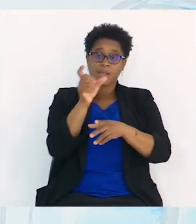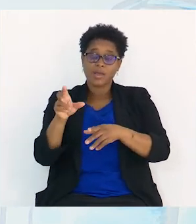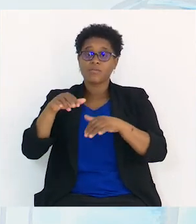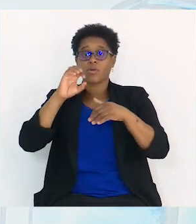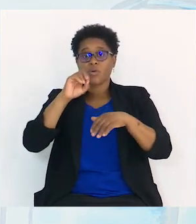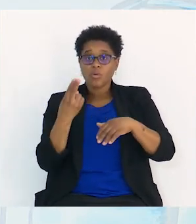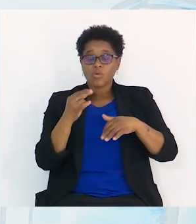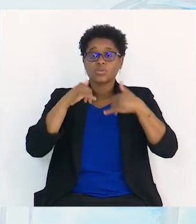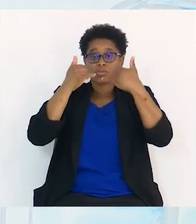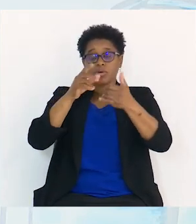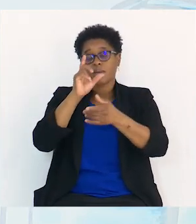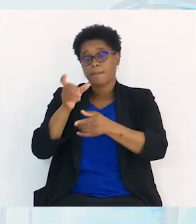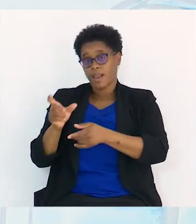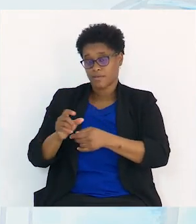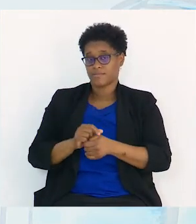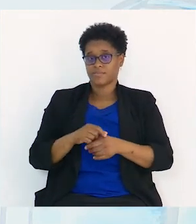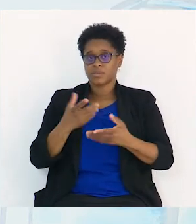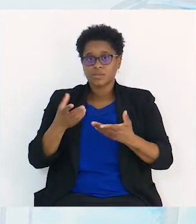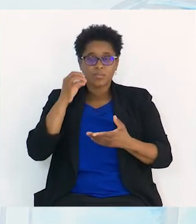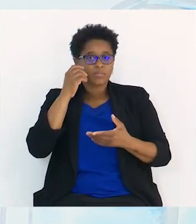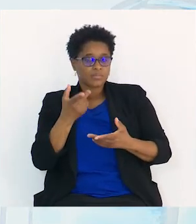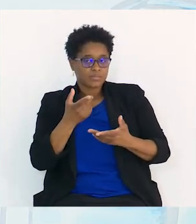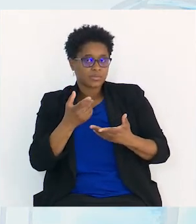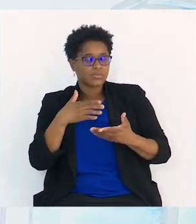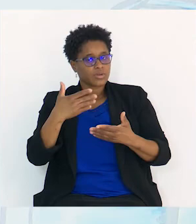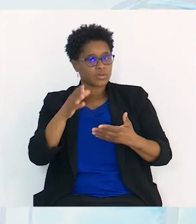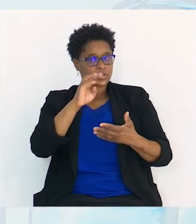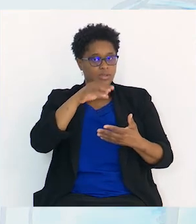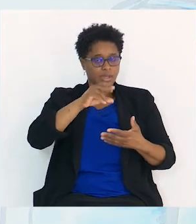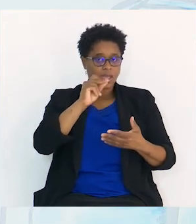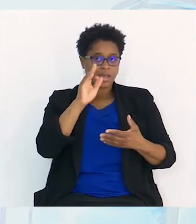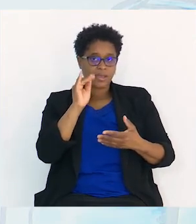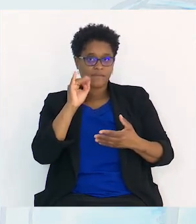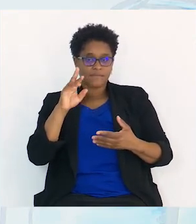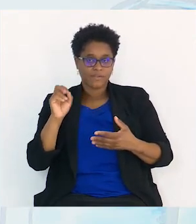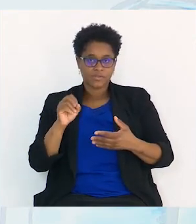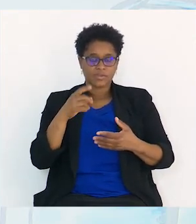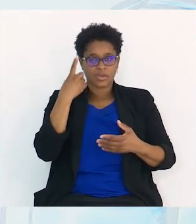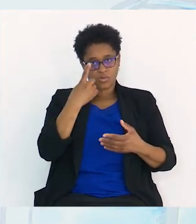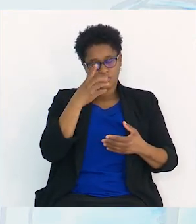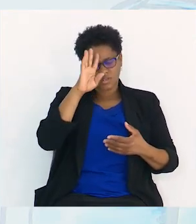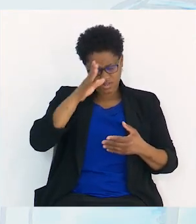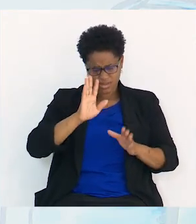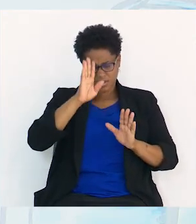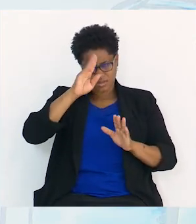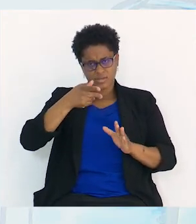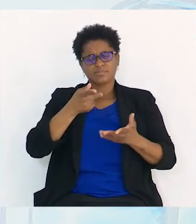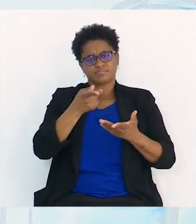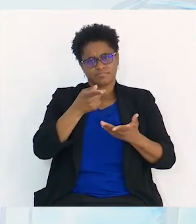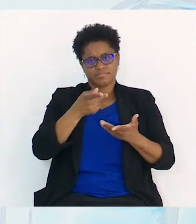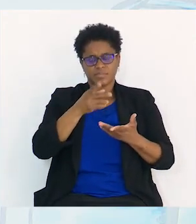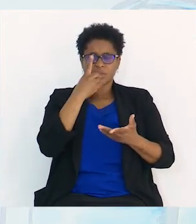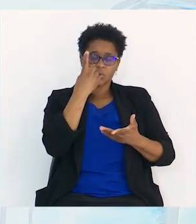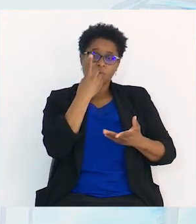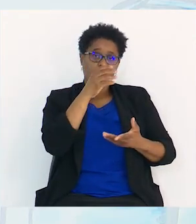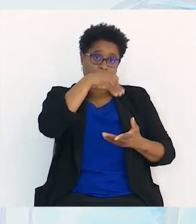radical. E consoante for o afixo que tu puseres, afixo já sabes, é um prefixo, um sufixo. Consoante a posição